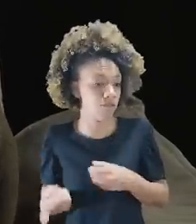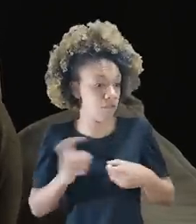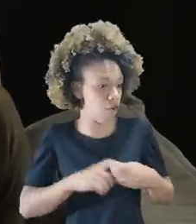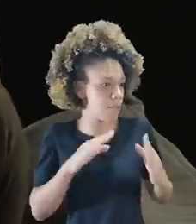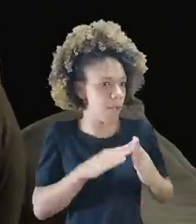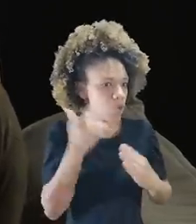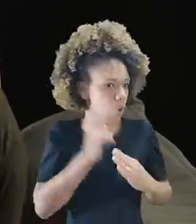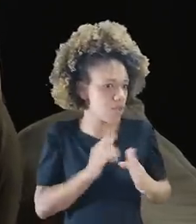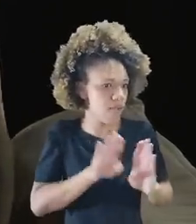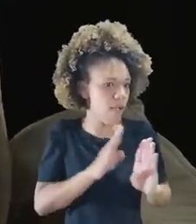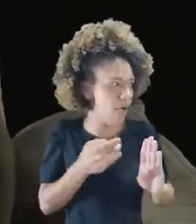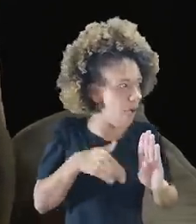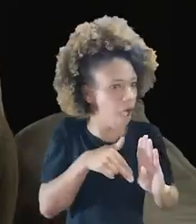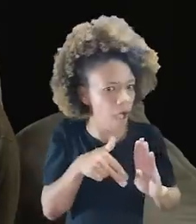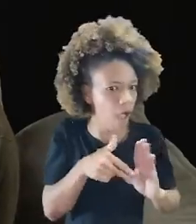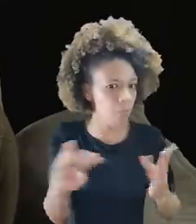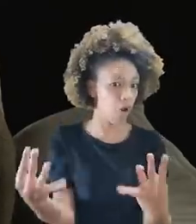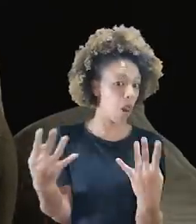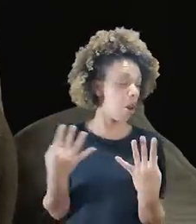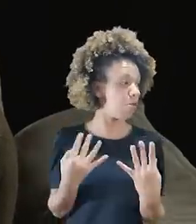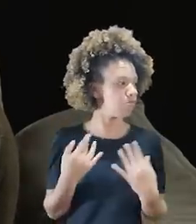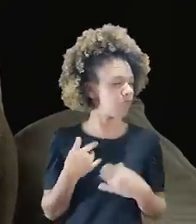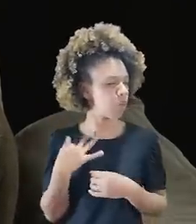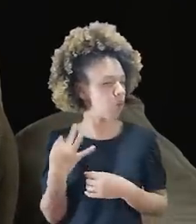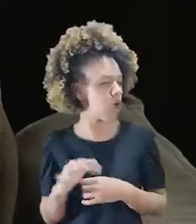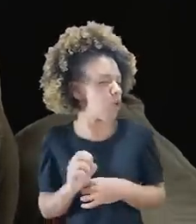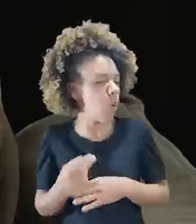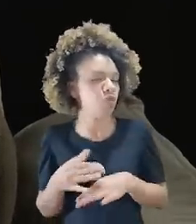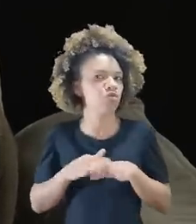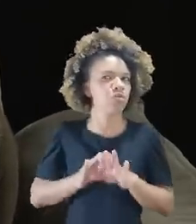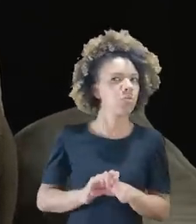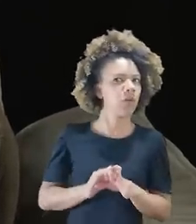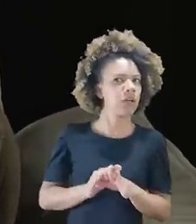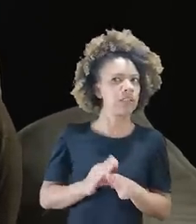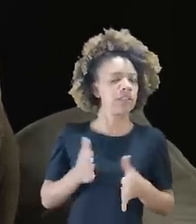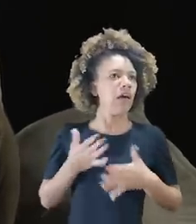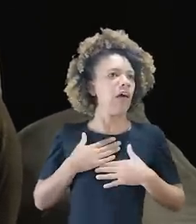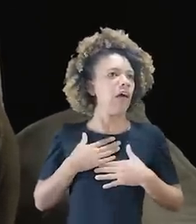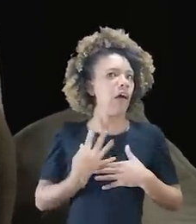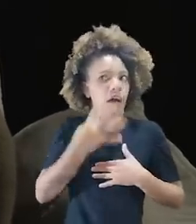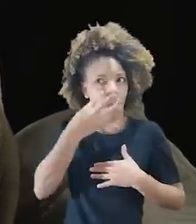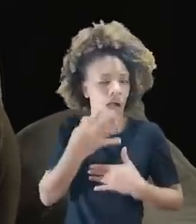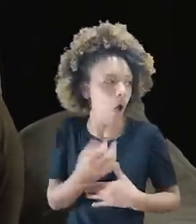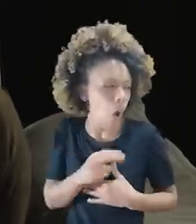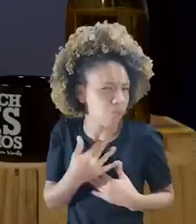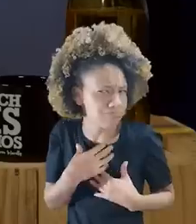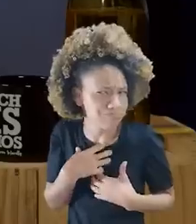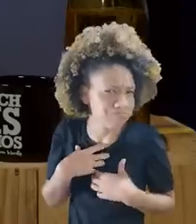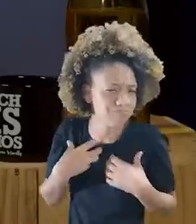você não consegue entrar e tal aquilo tava te machucando ou aquilo tava falando para você que coisa incrível por mais você não fosse